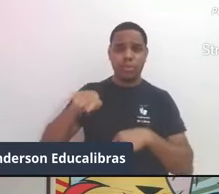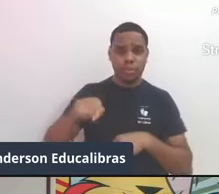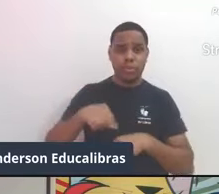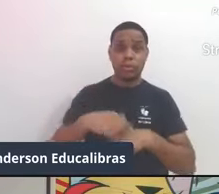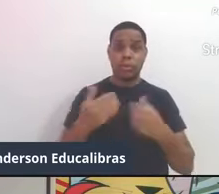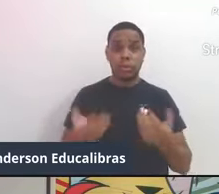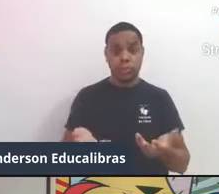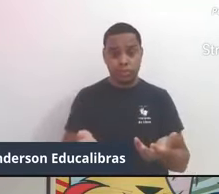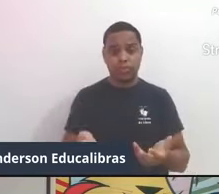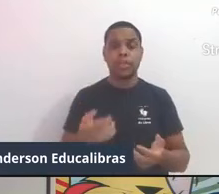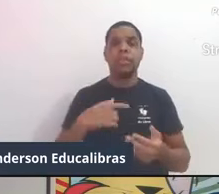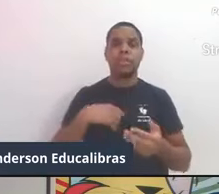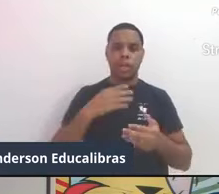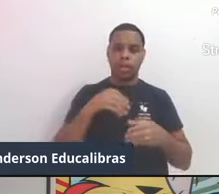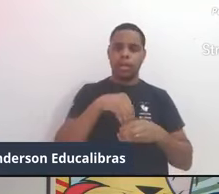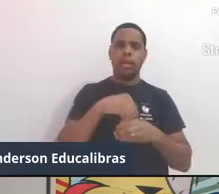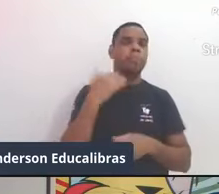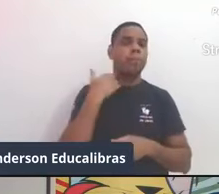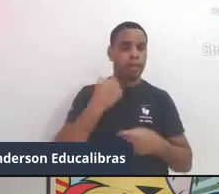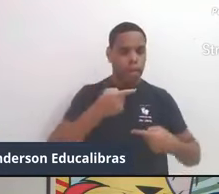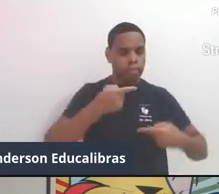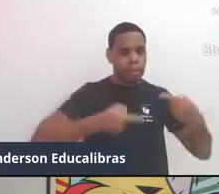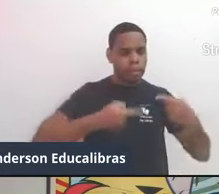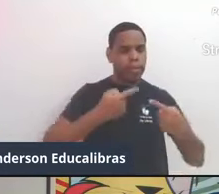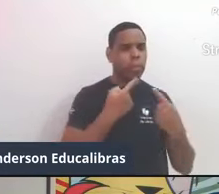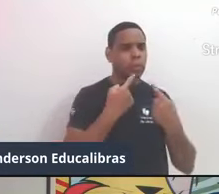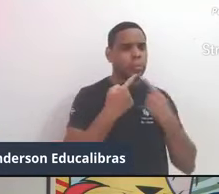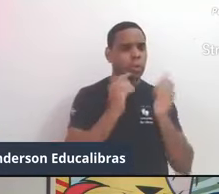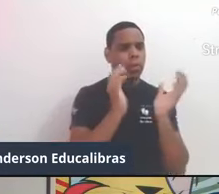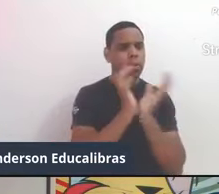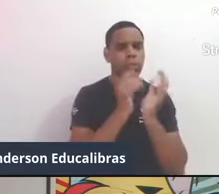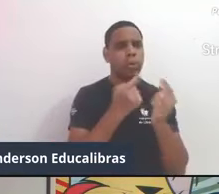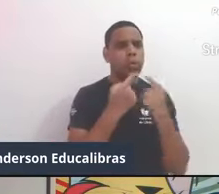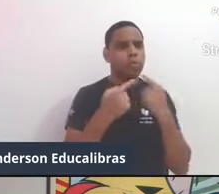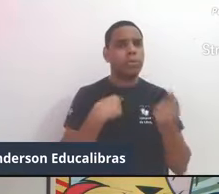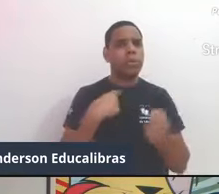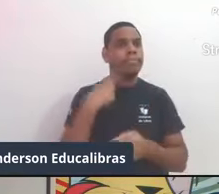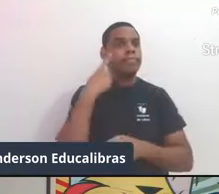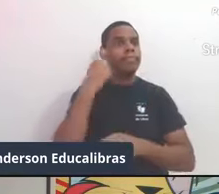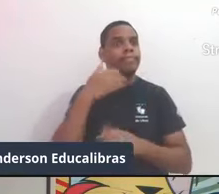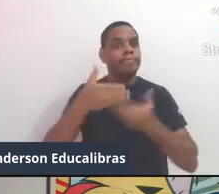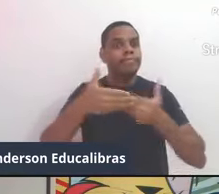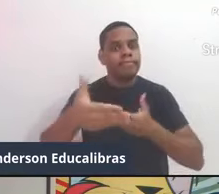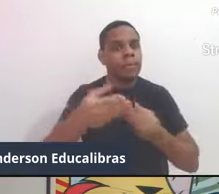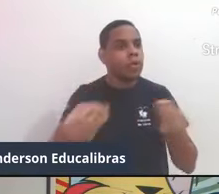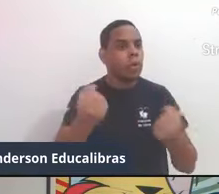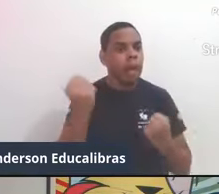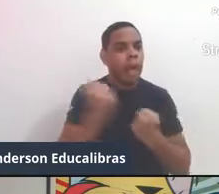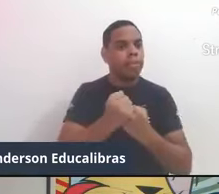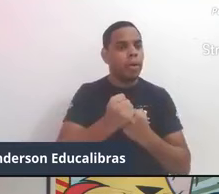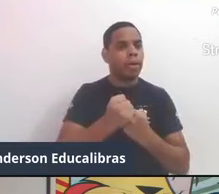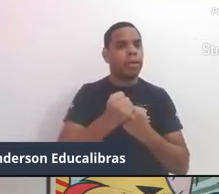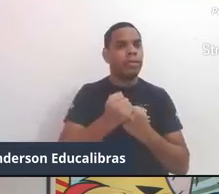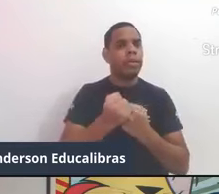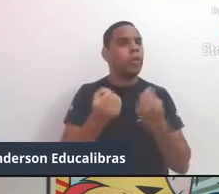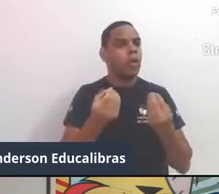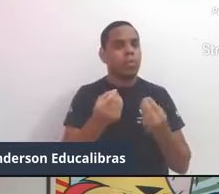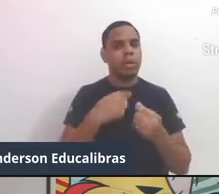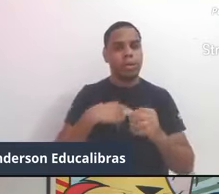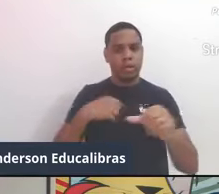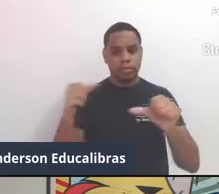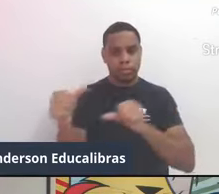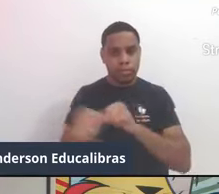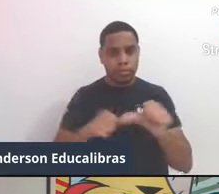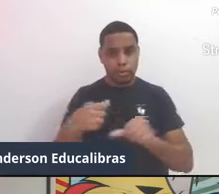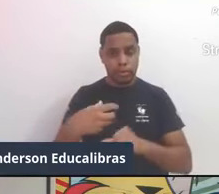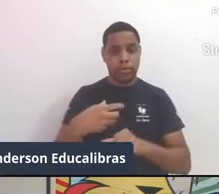Então, a gente tem discutido muito nesse grupo quais são as iniciativas que a gente vai ter que apoiar daqui para frente para transformar um